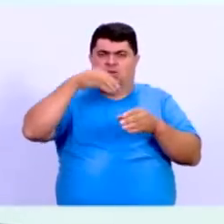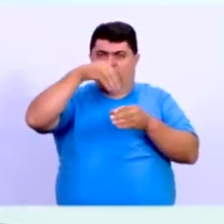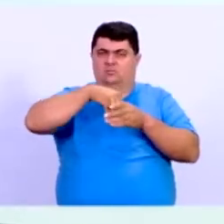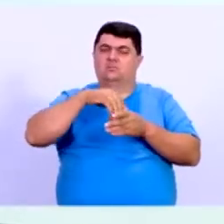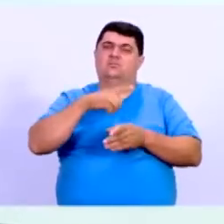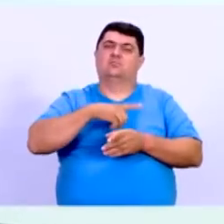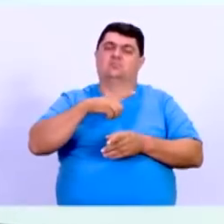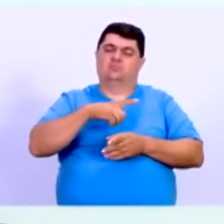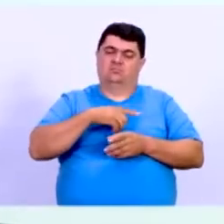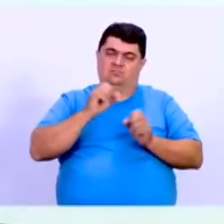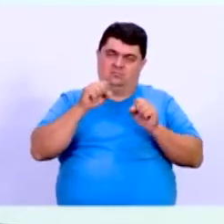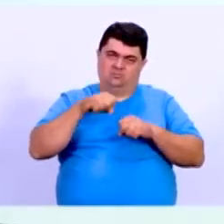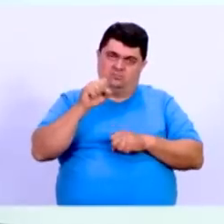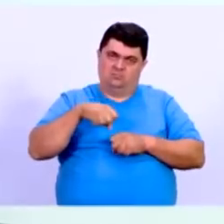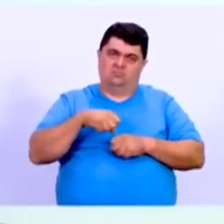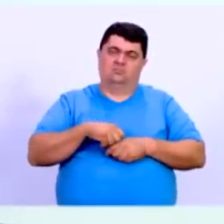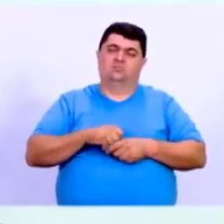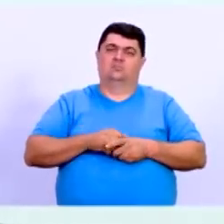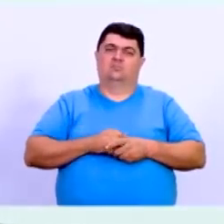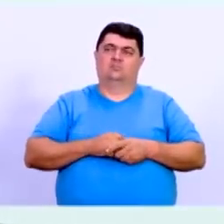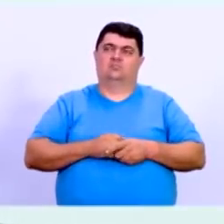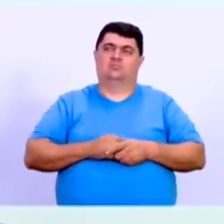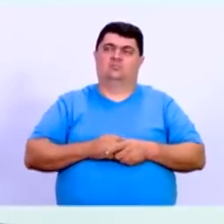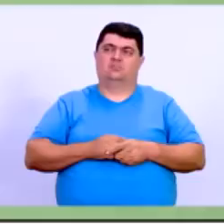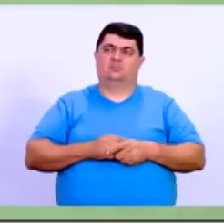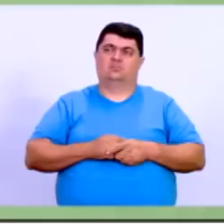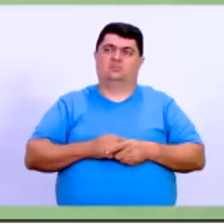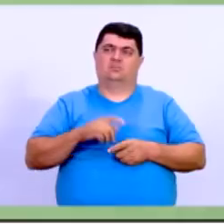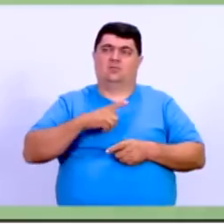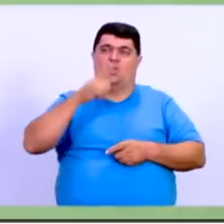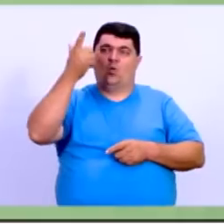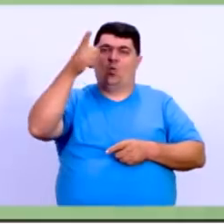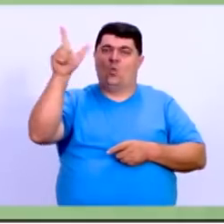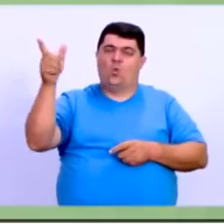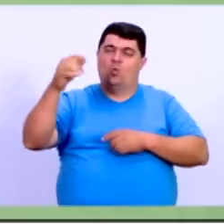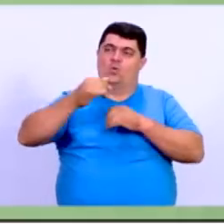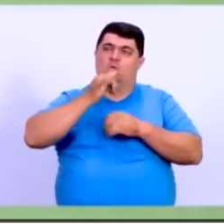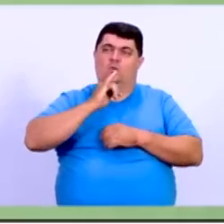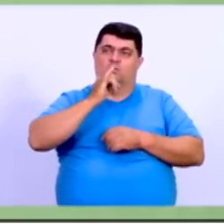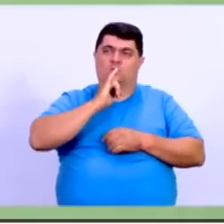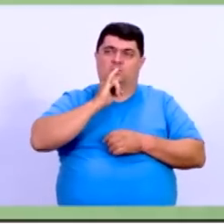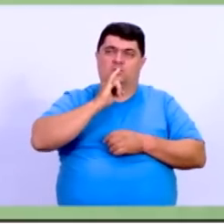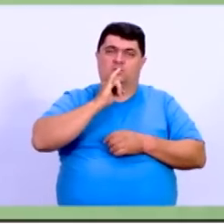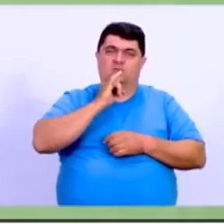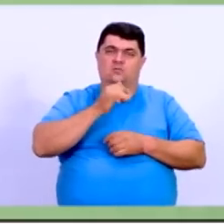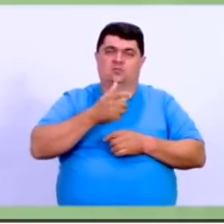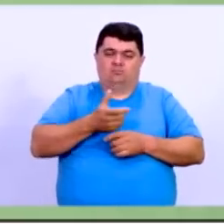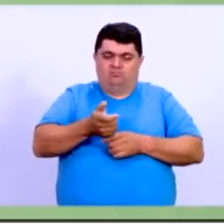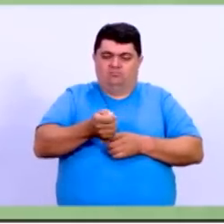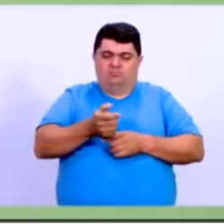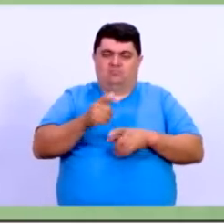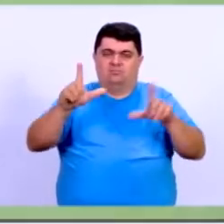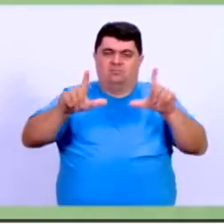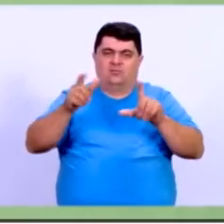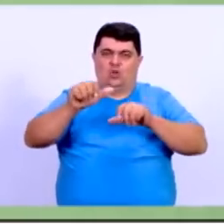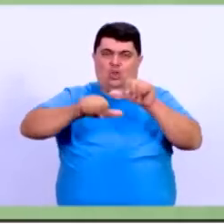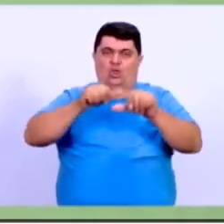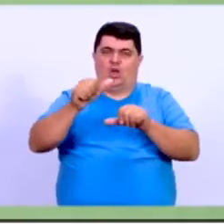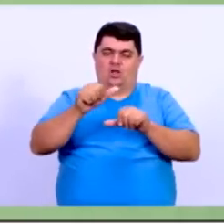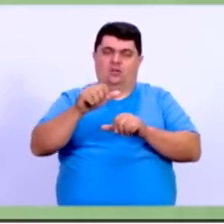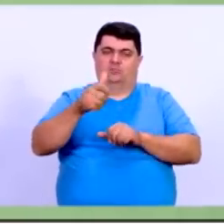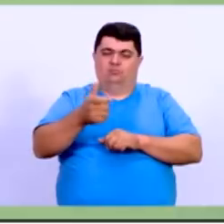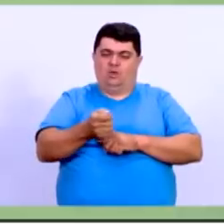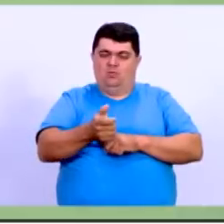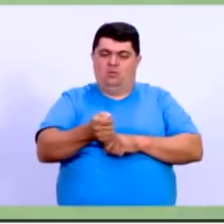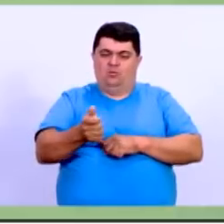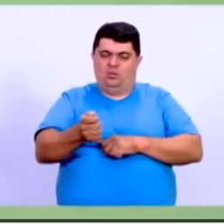ambiente? Exatamente, pessoal. Está presente ali, né? Tem outros exemplos, olha só, um simples controle remoto. Professor,